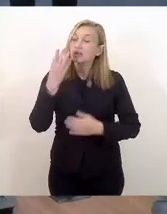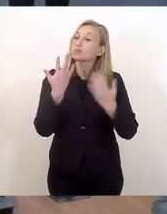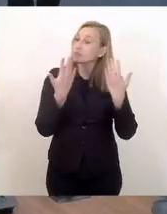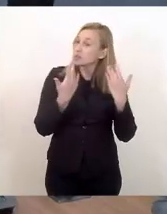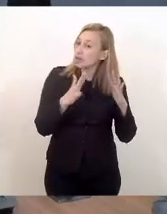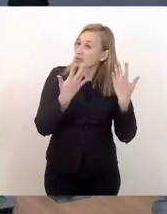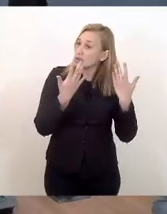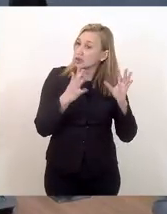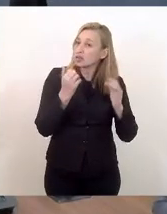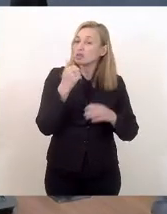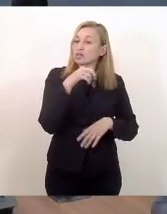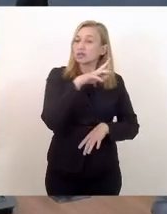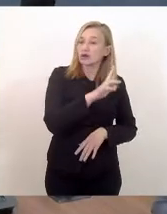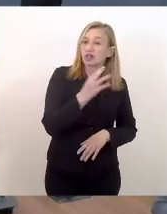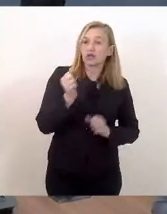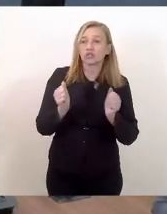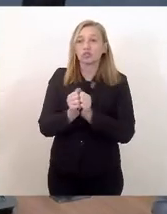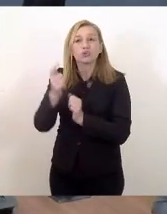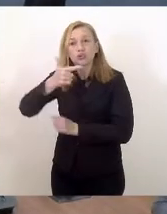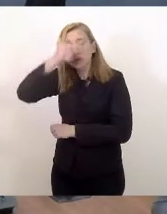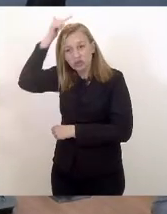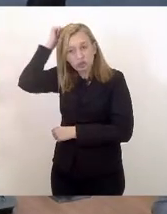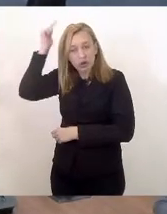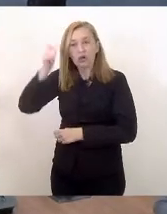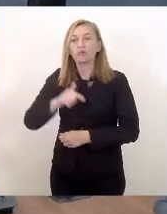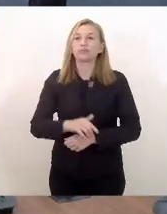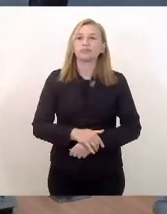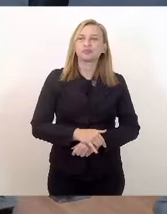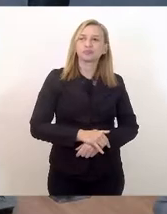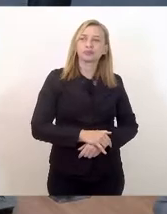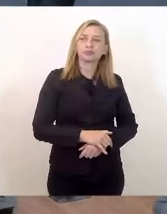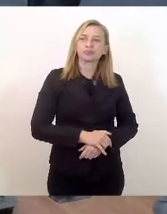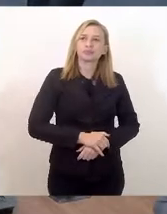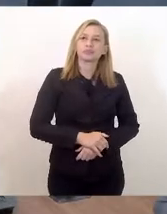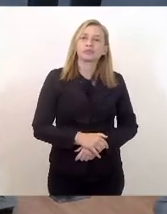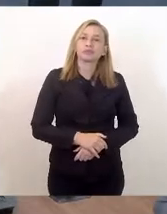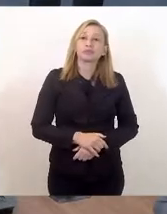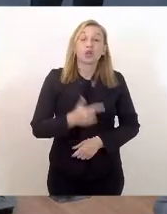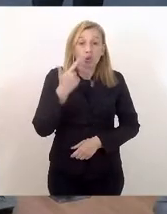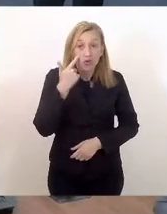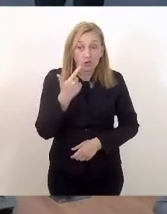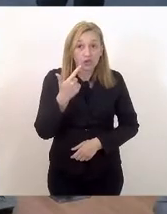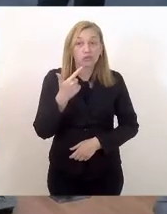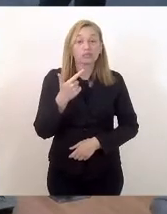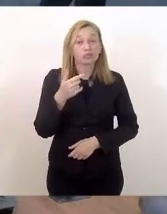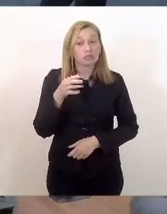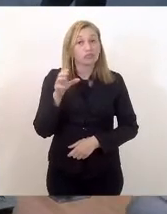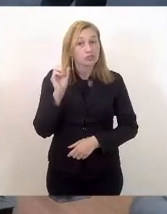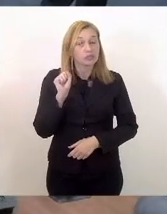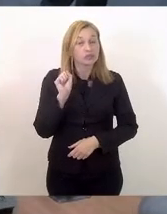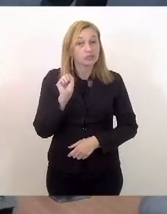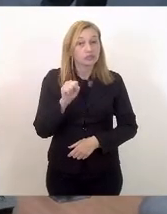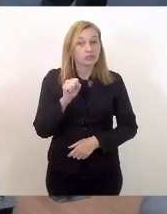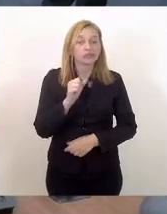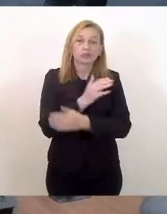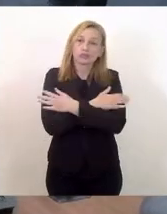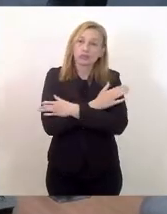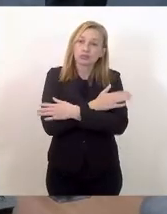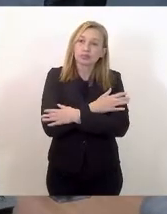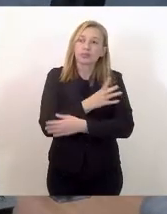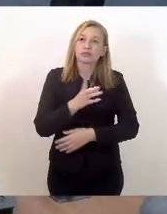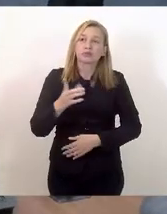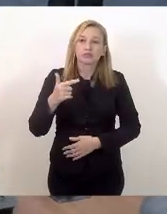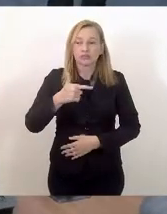Rosenberg com Luiz Paulo... Aqui. Oi. Ouvimos até há pouco. Ok, Mink. Abraço efetivo para o Luiz